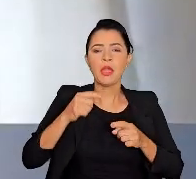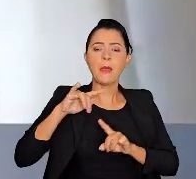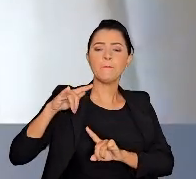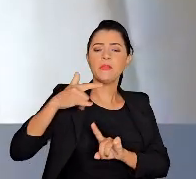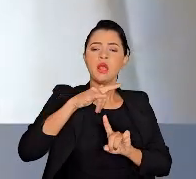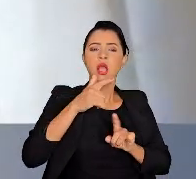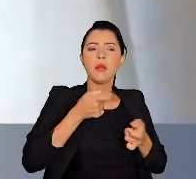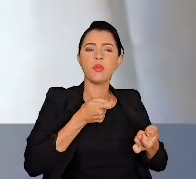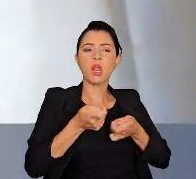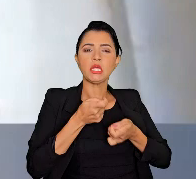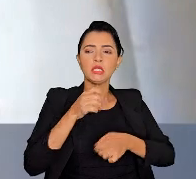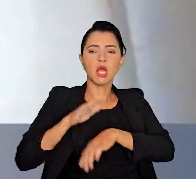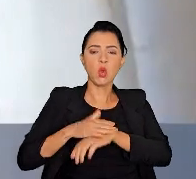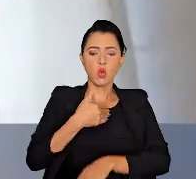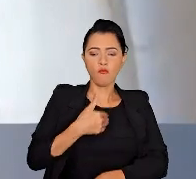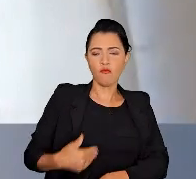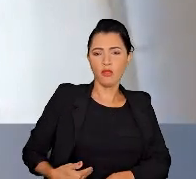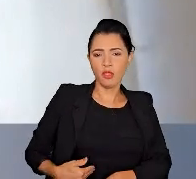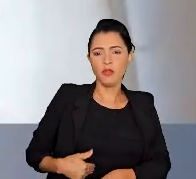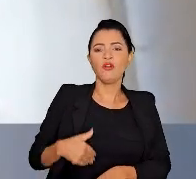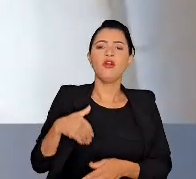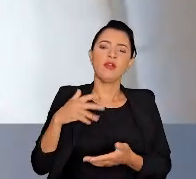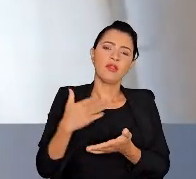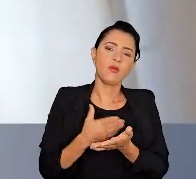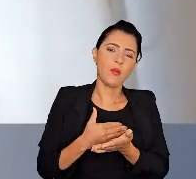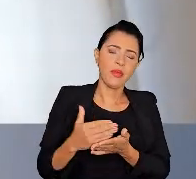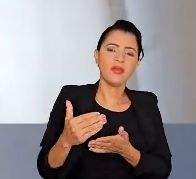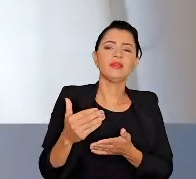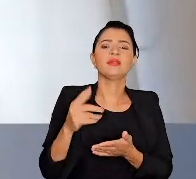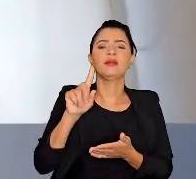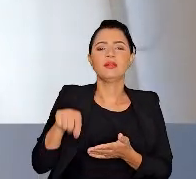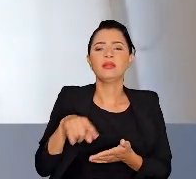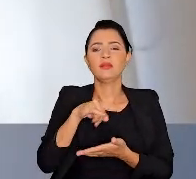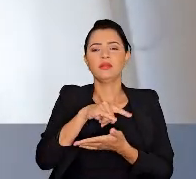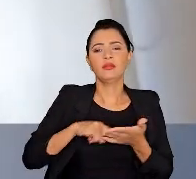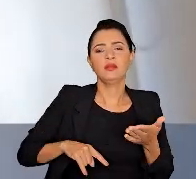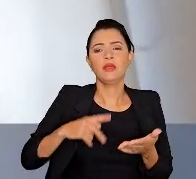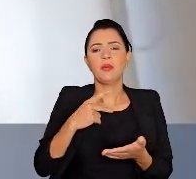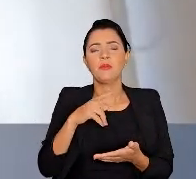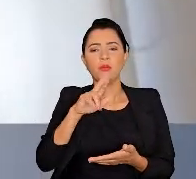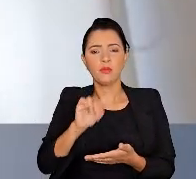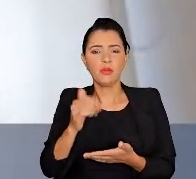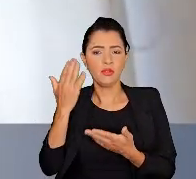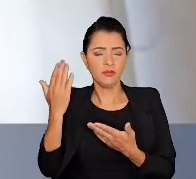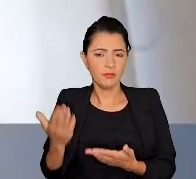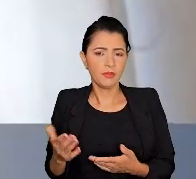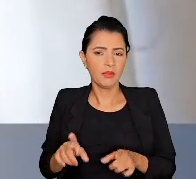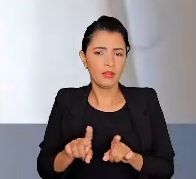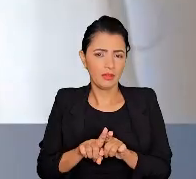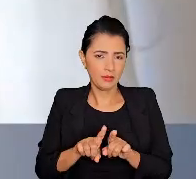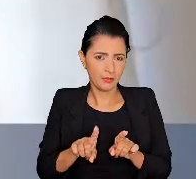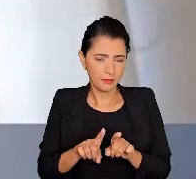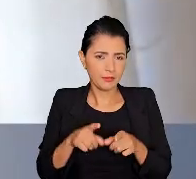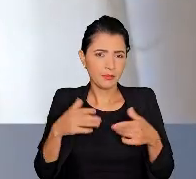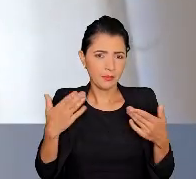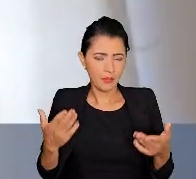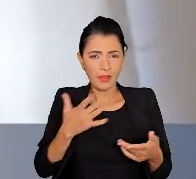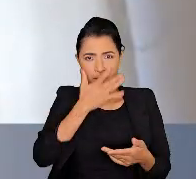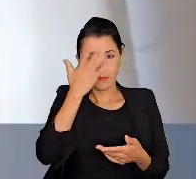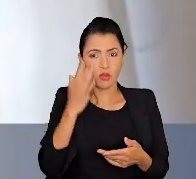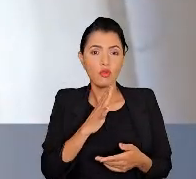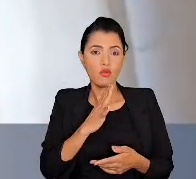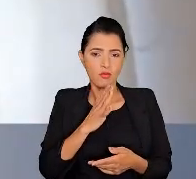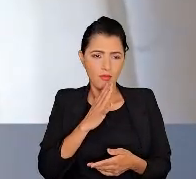governos que vêm desde os protocolos dos sábios de Sião. E, para quem conhece mais de